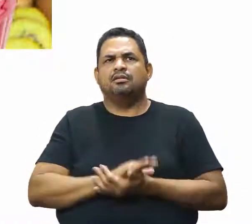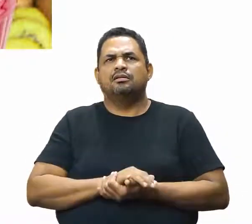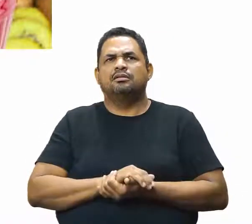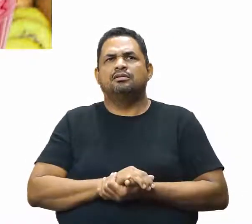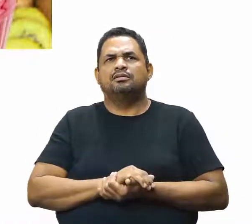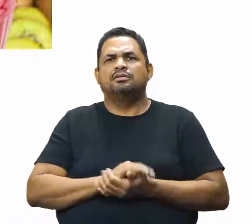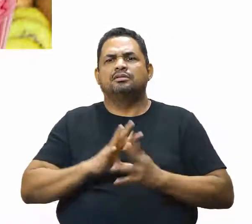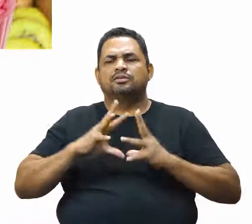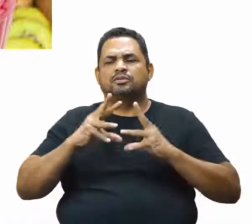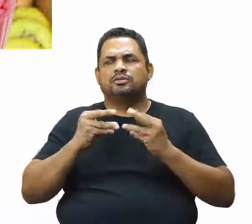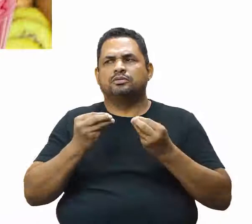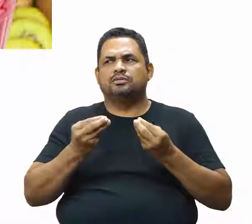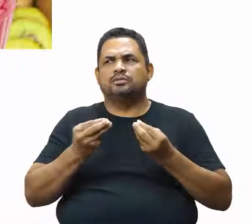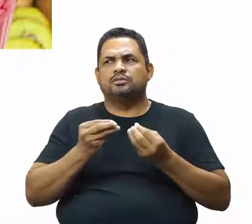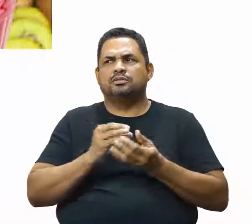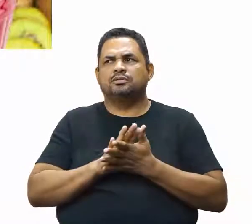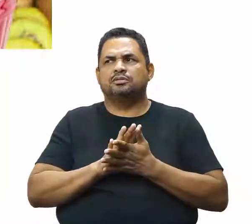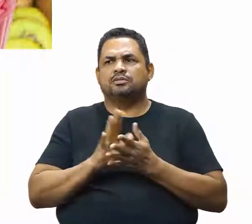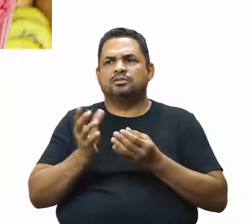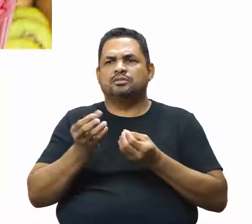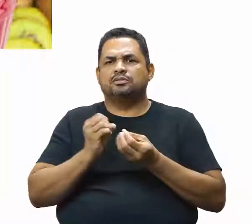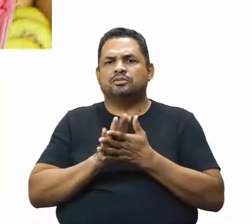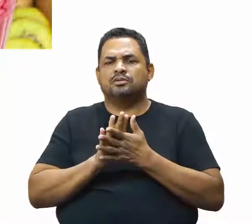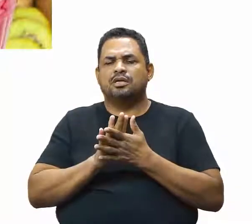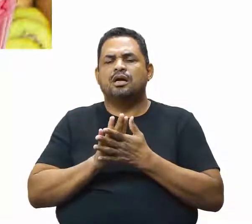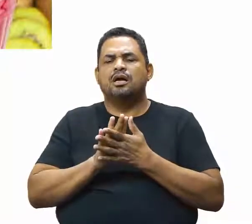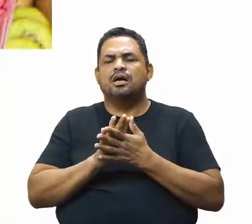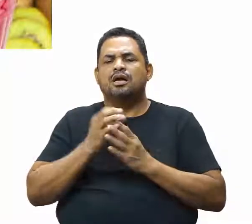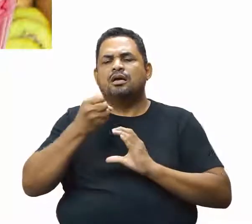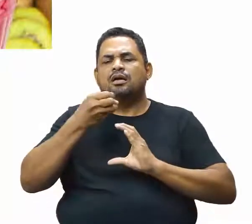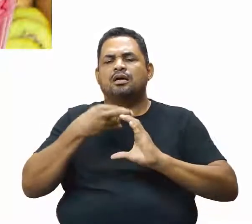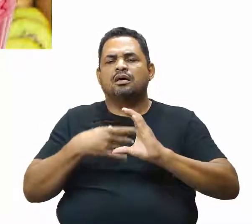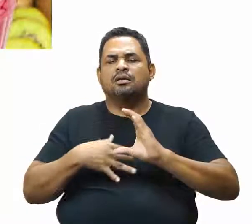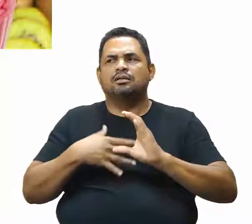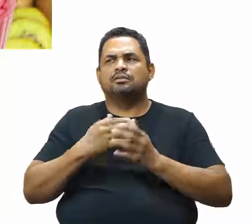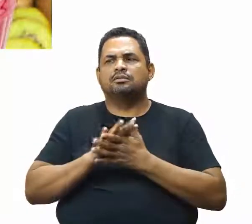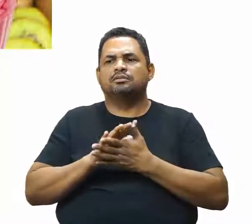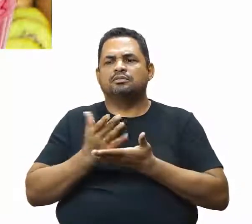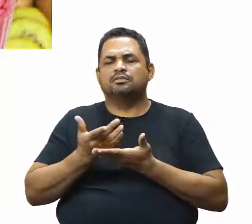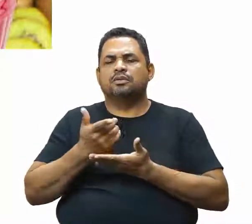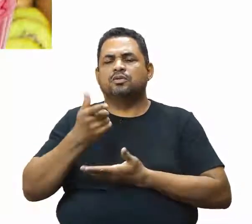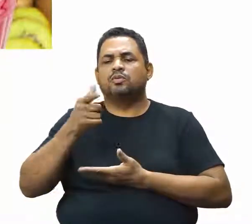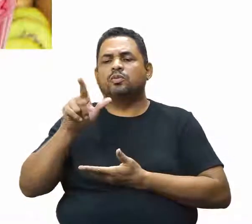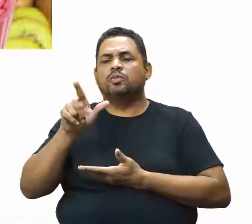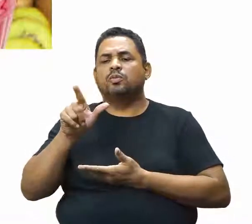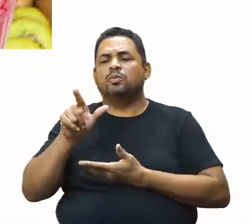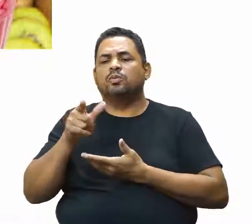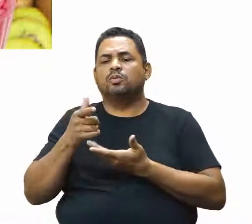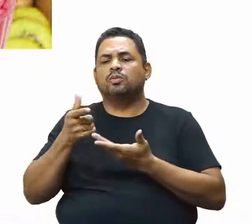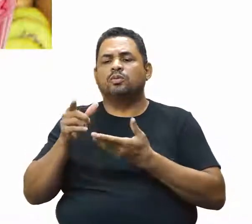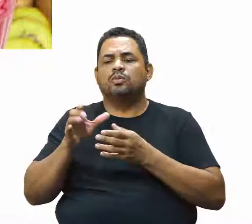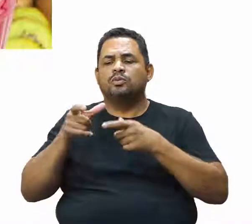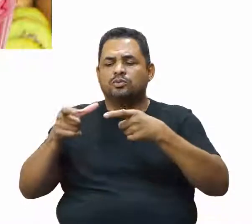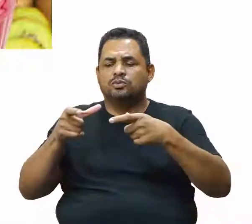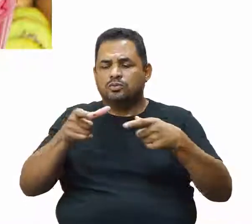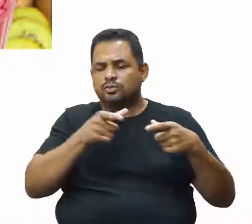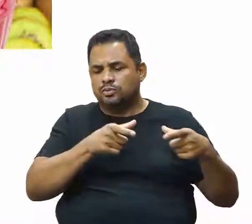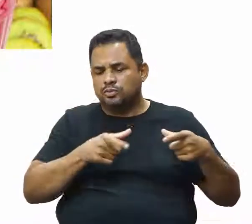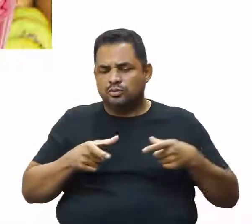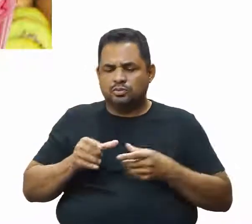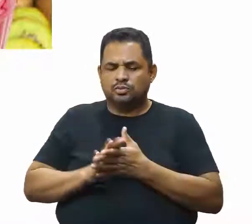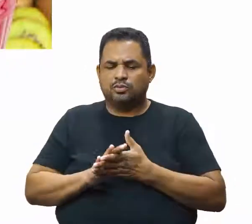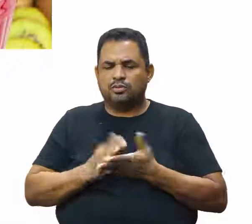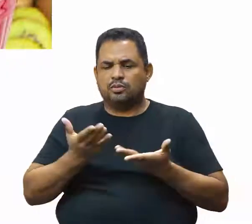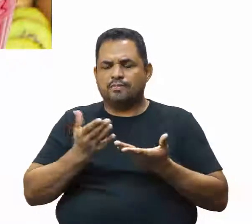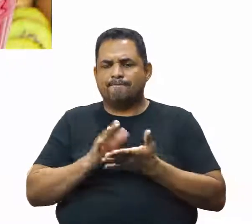dá toda característica que vai direcionar para um outro nicho de mercado especializado que